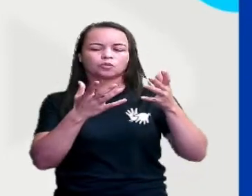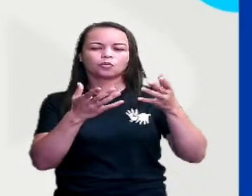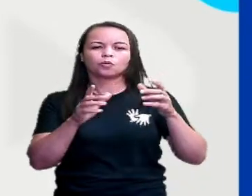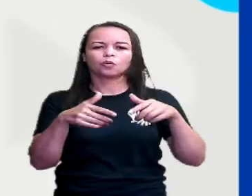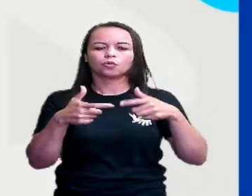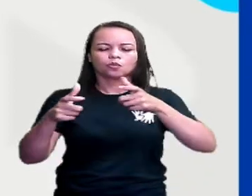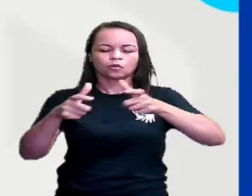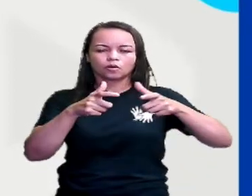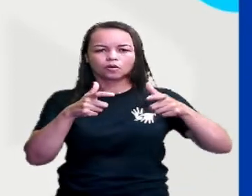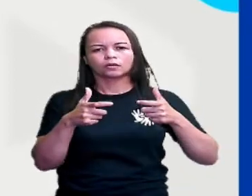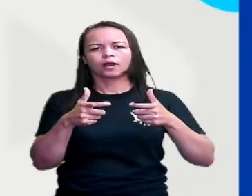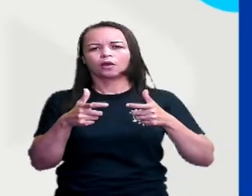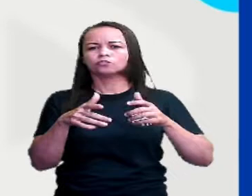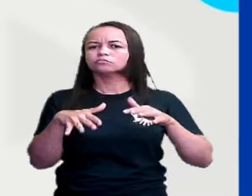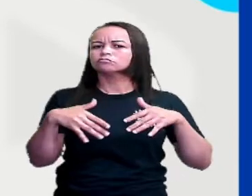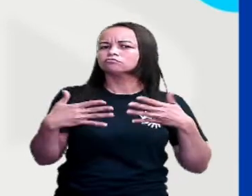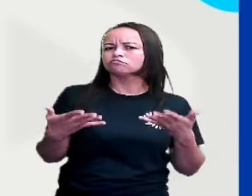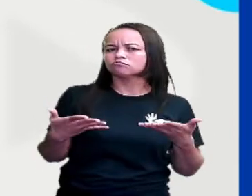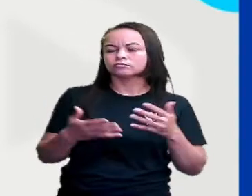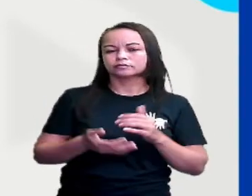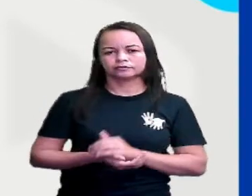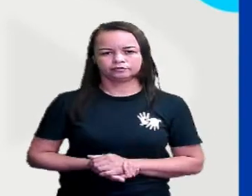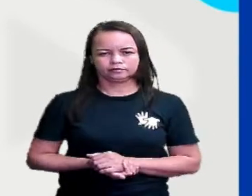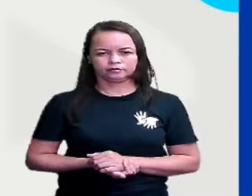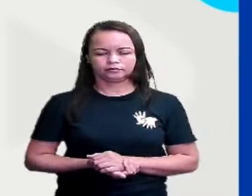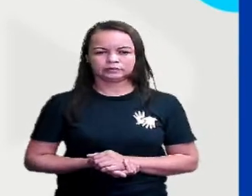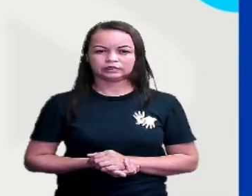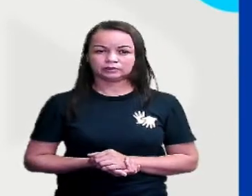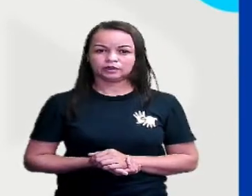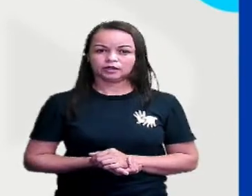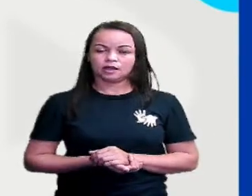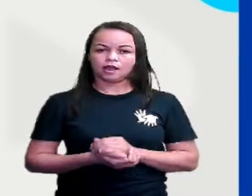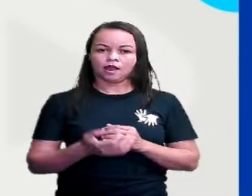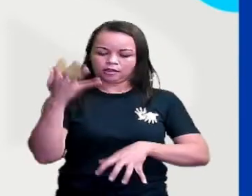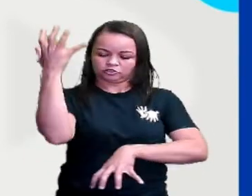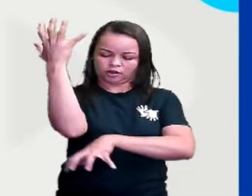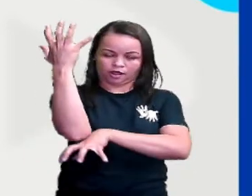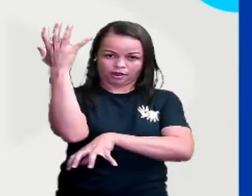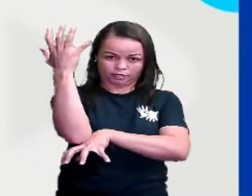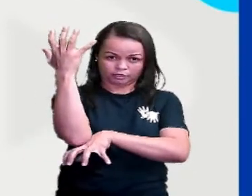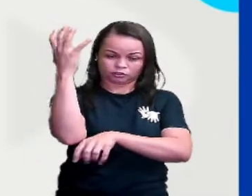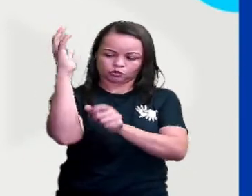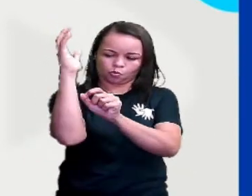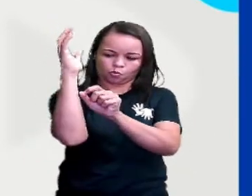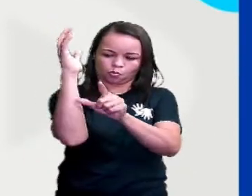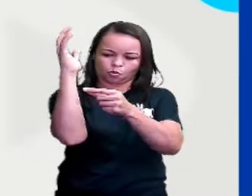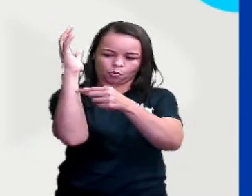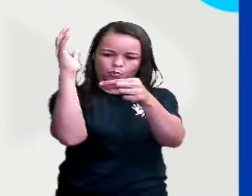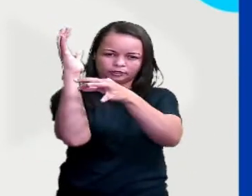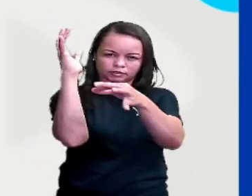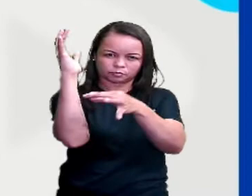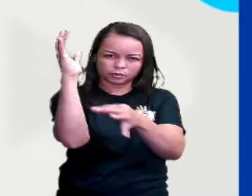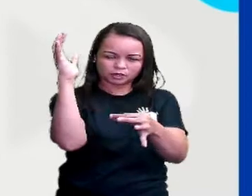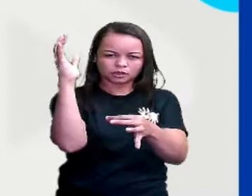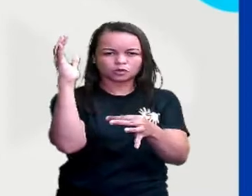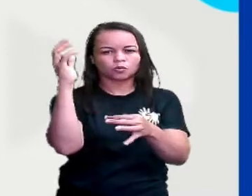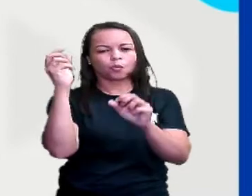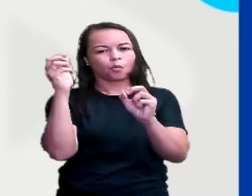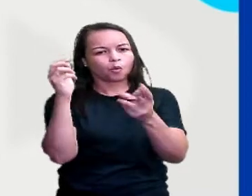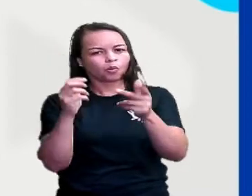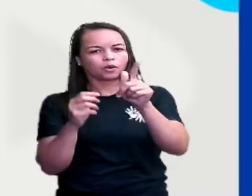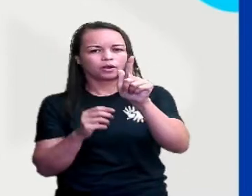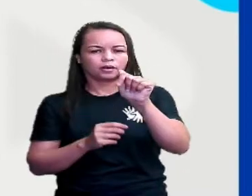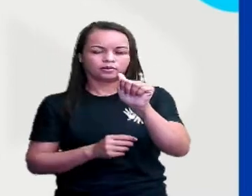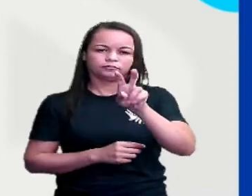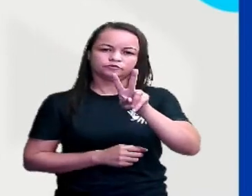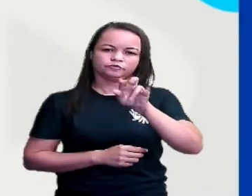As raízes, os espinhos ou as gavinhas? Mais uma vez, eu tenho certeza que aí vocês vão lembrar